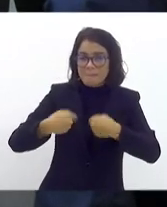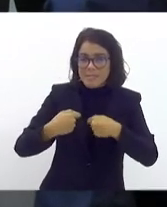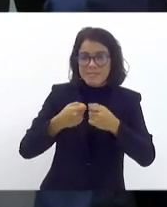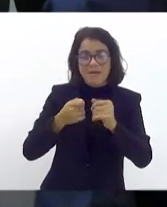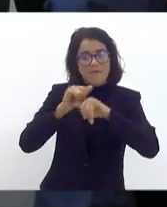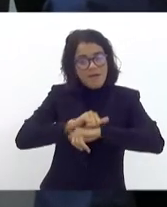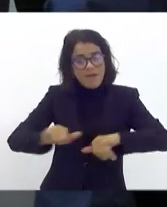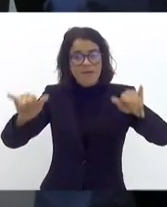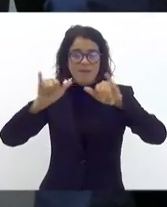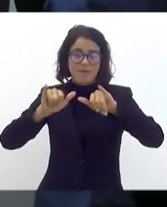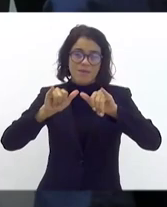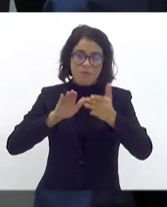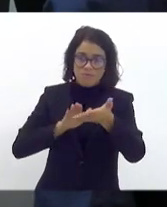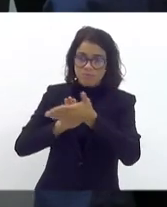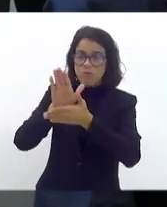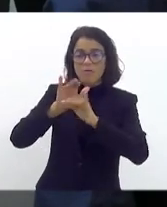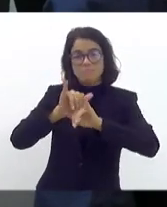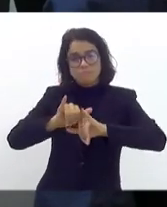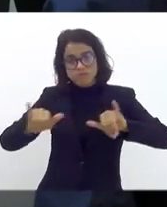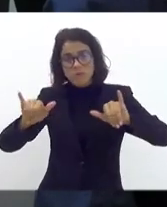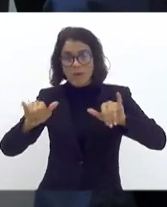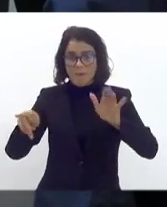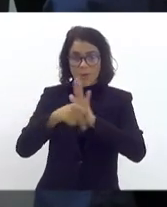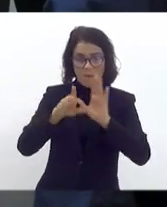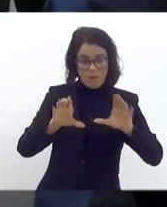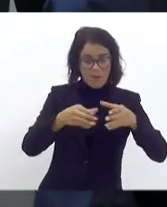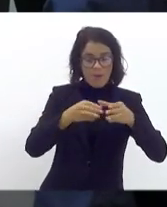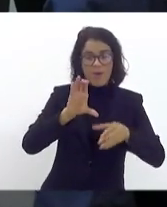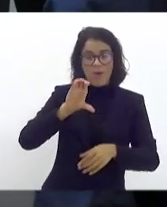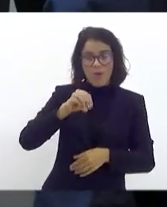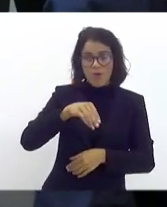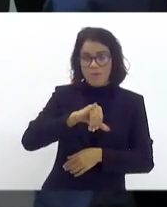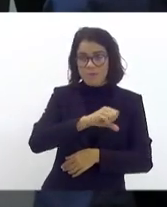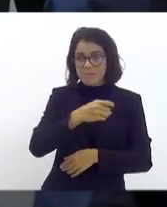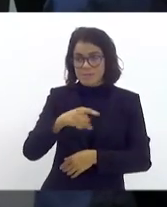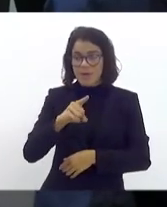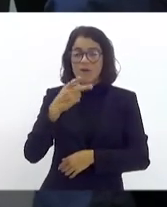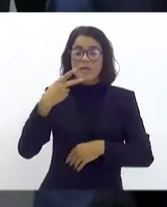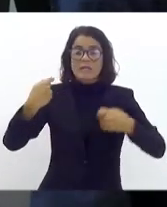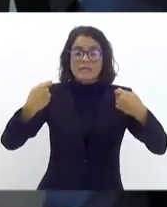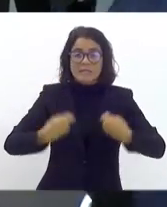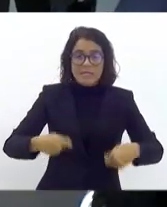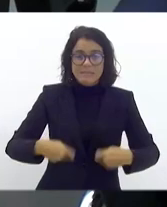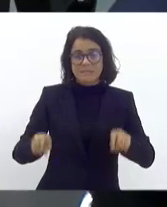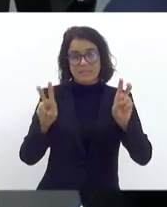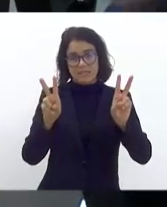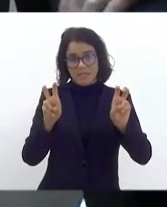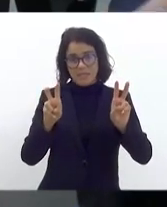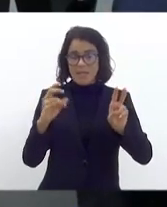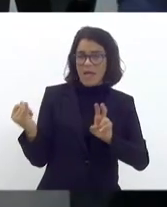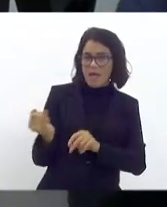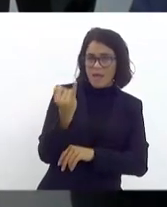nota pública desta comissão falando da necessidade do tema, falando da importância